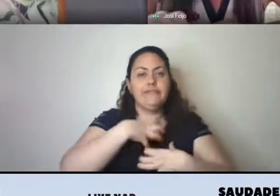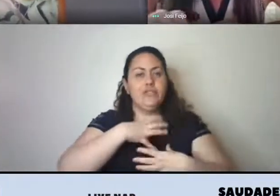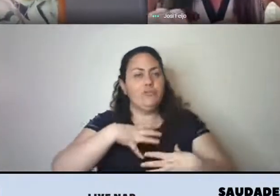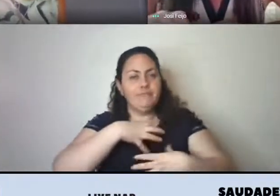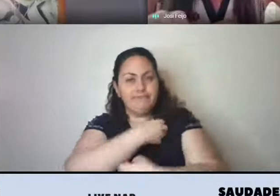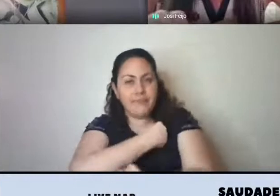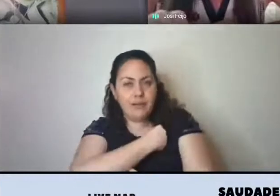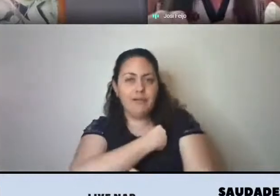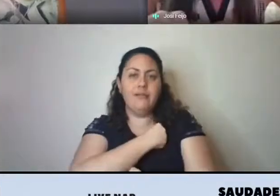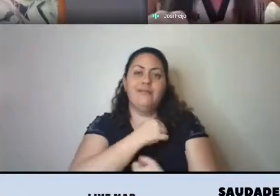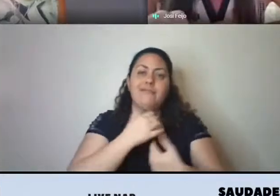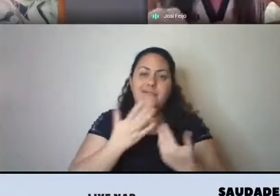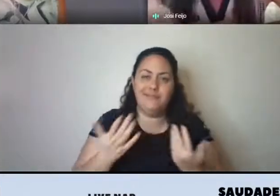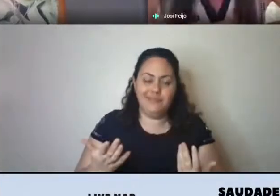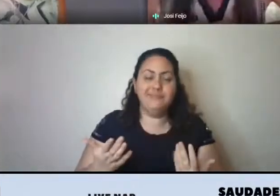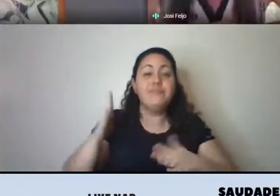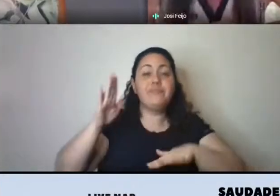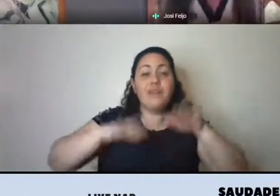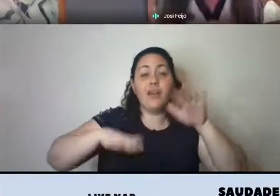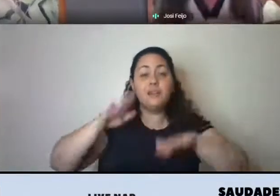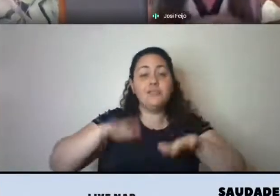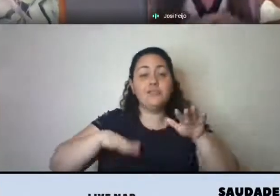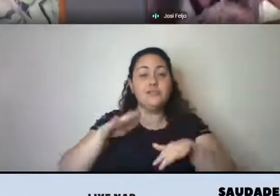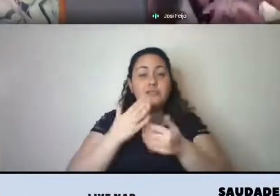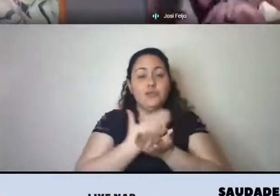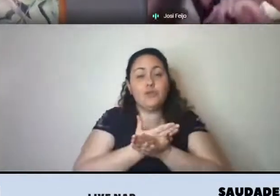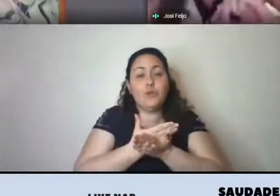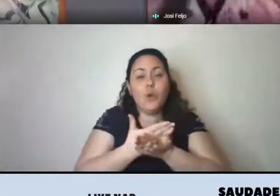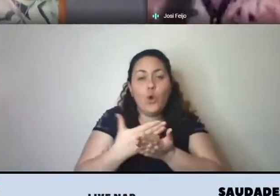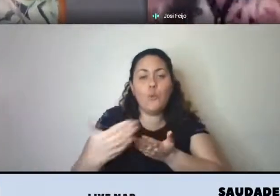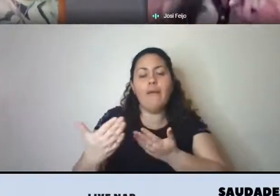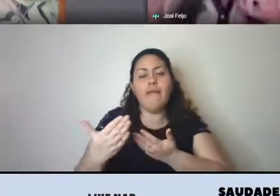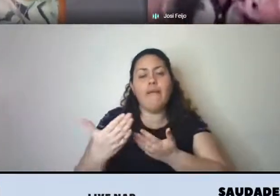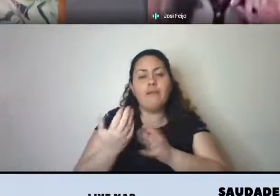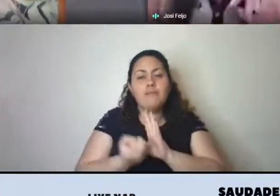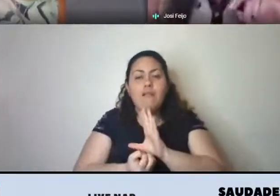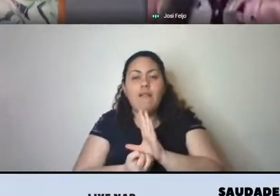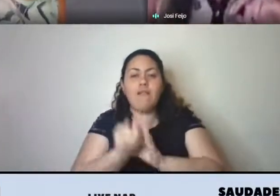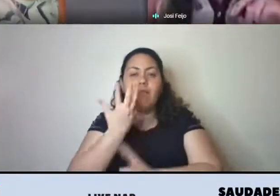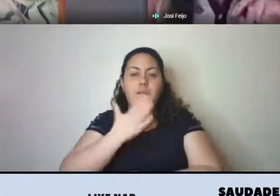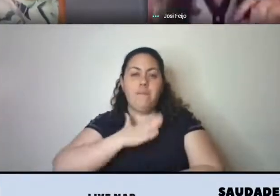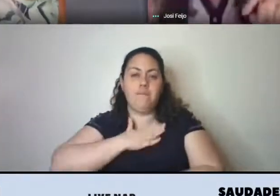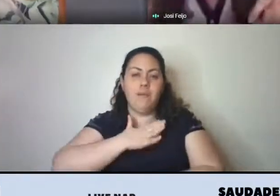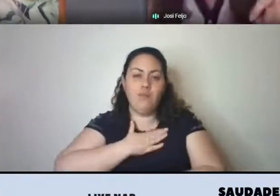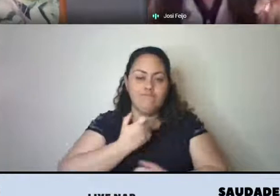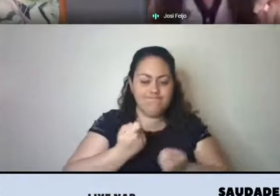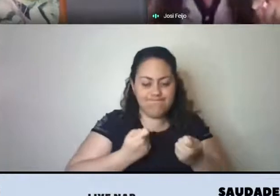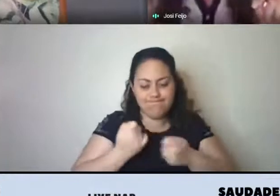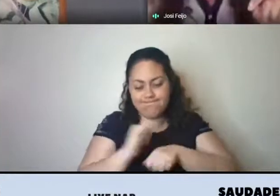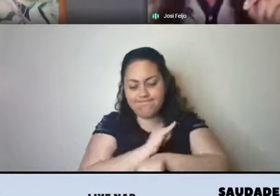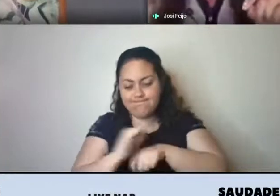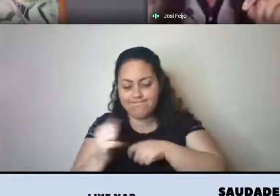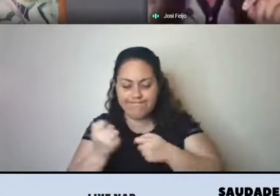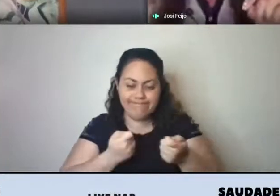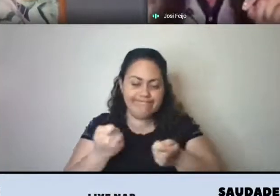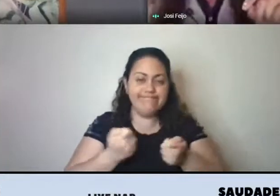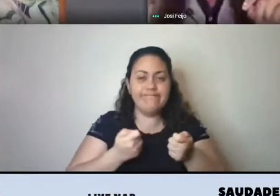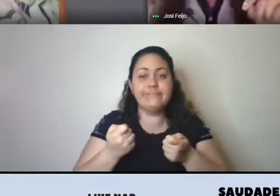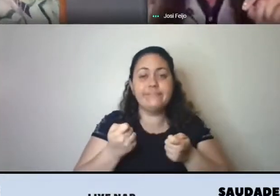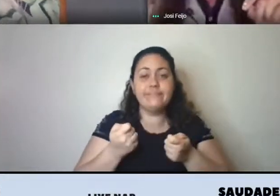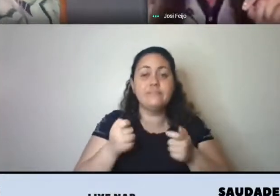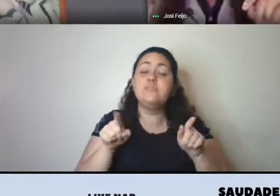gente tá criando manejo, né? Tá manejando as nossas próprias situações e também tem que ter